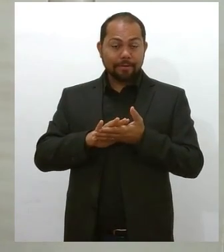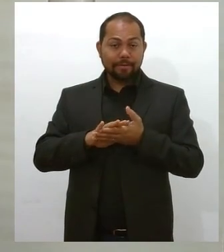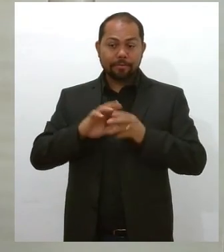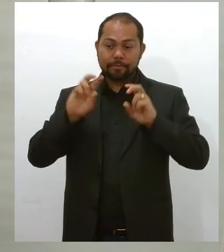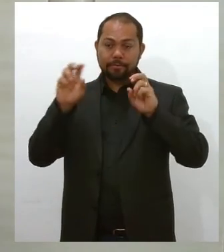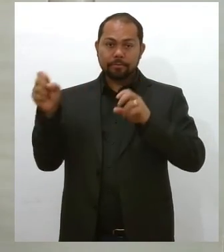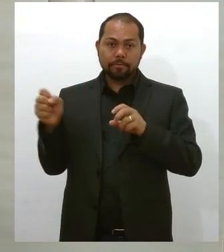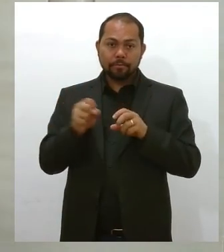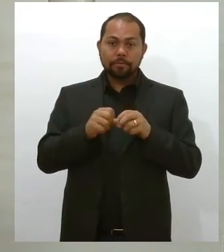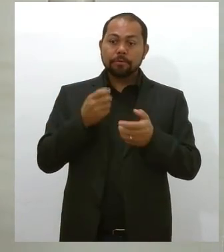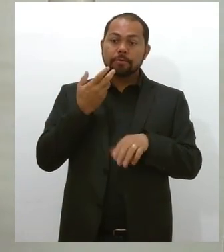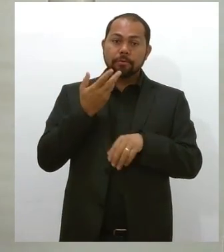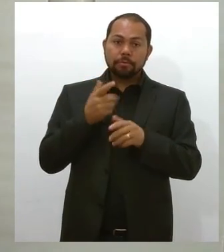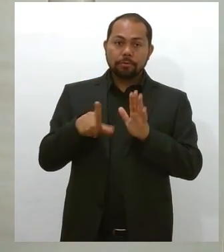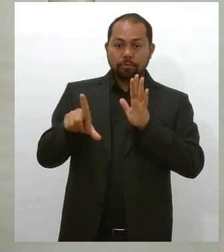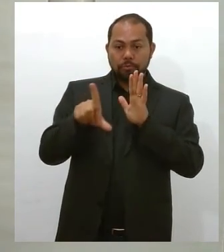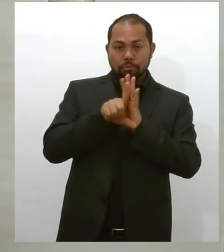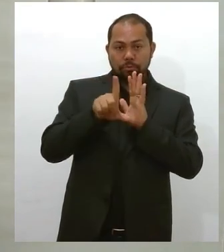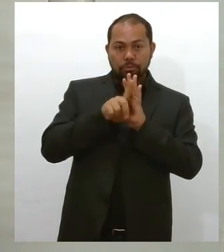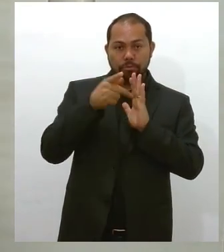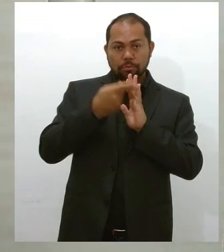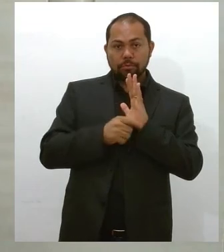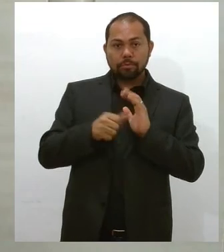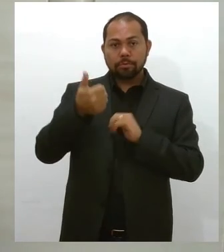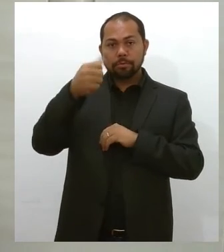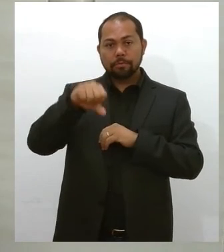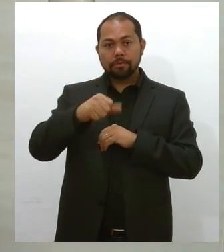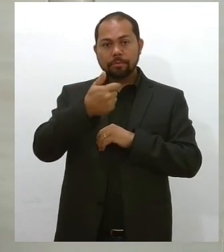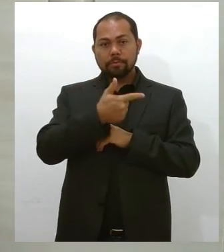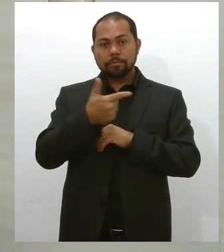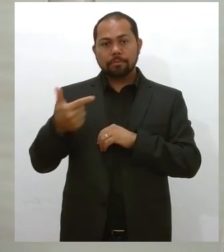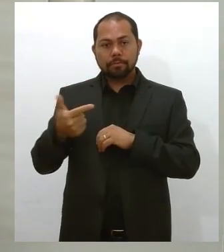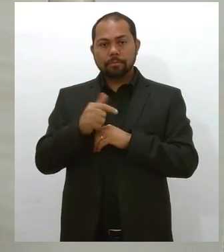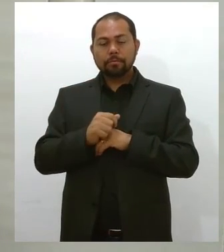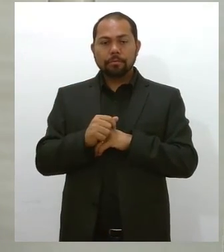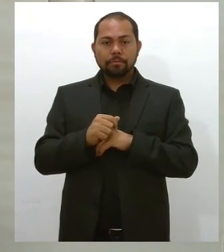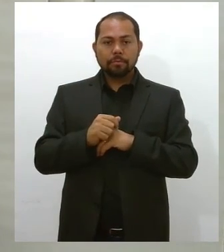lei 1925 de 2022,